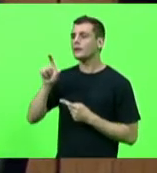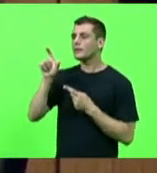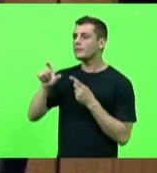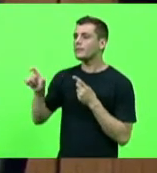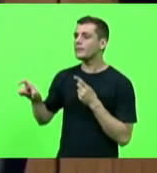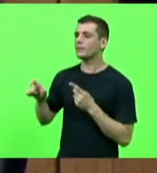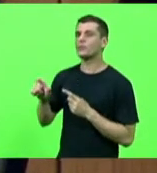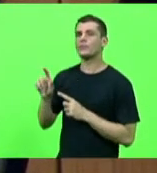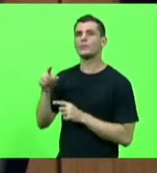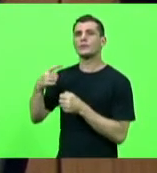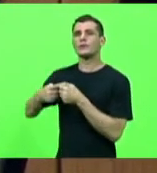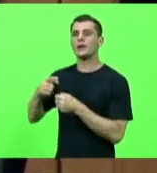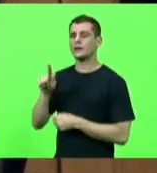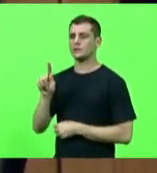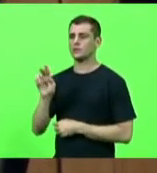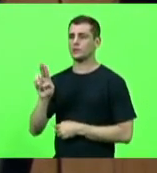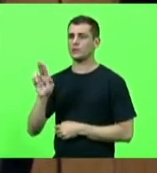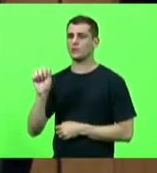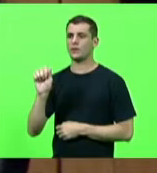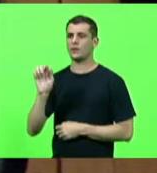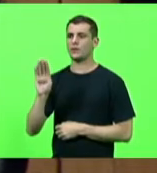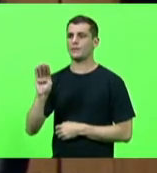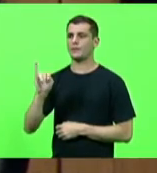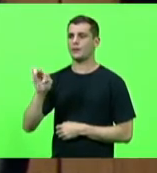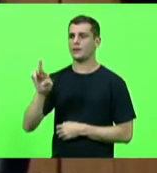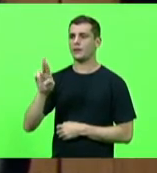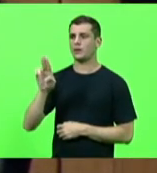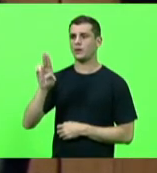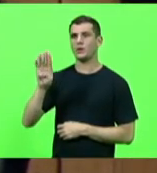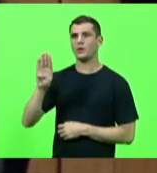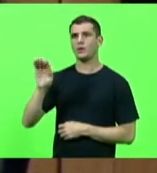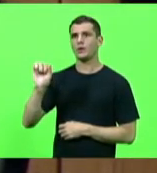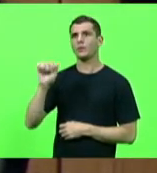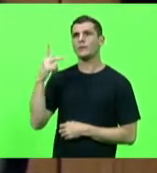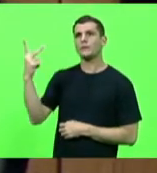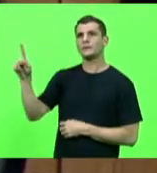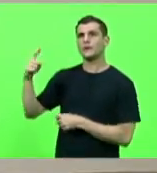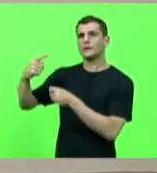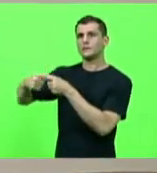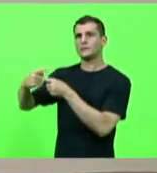o Valdemiro e o Alexandre, todos vereadores da nossa cidade de Guabiruba.